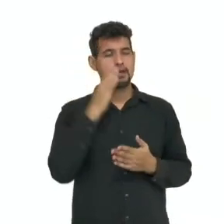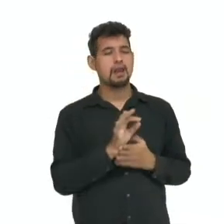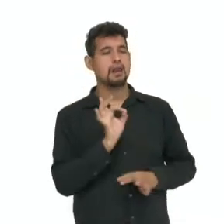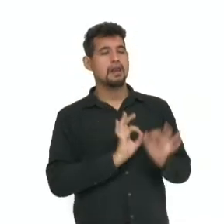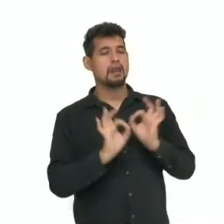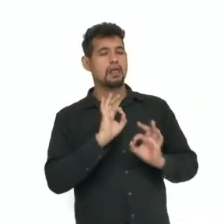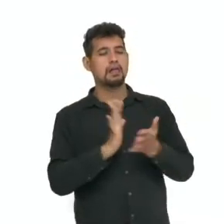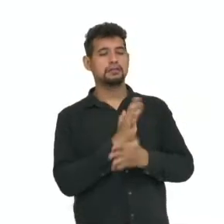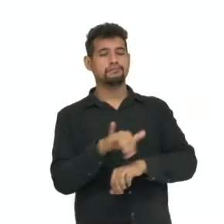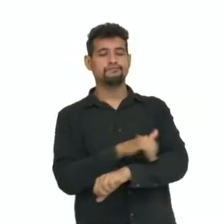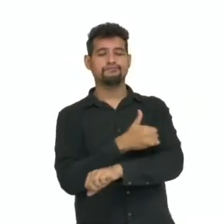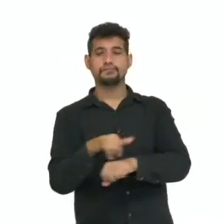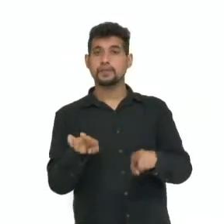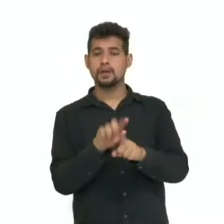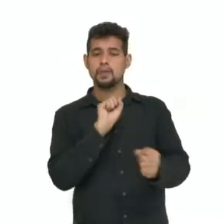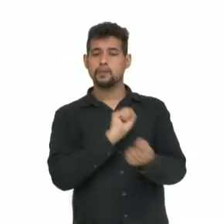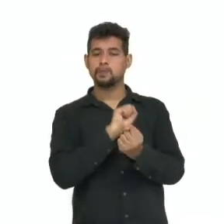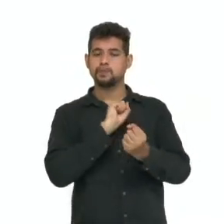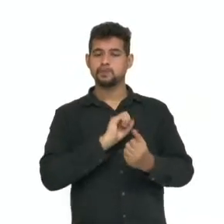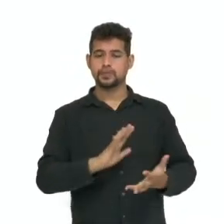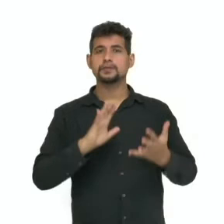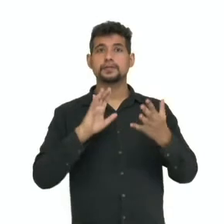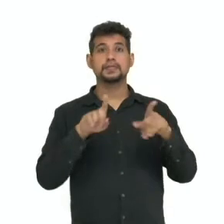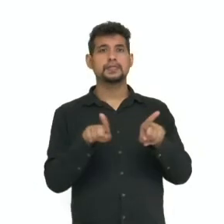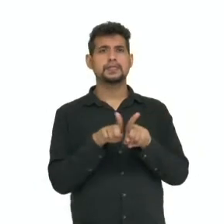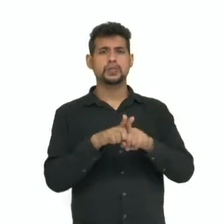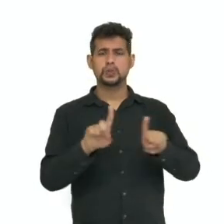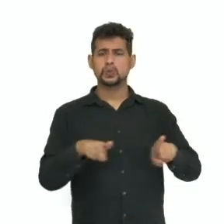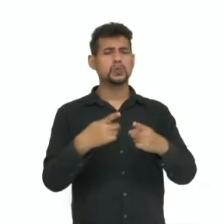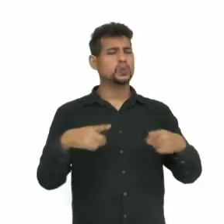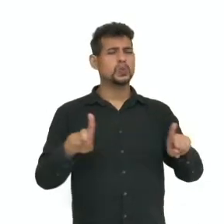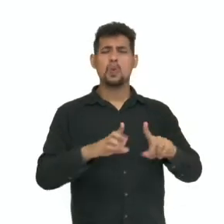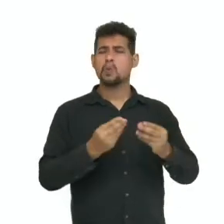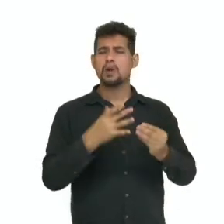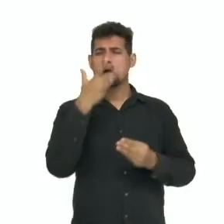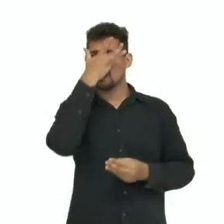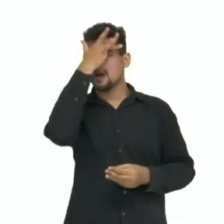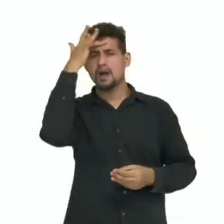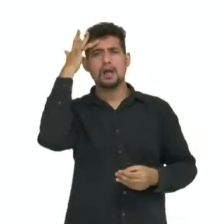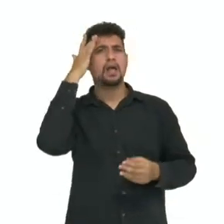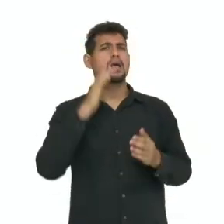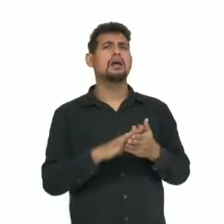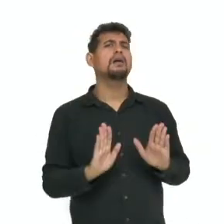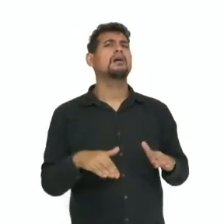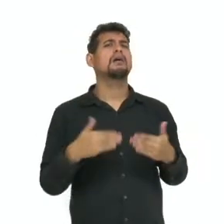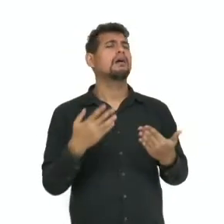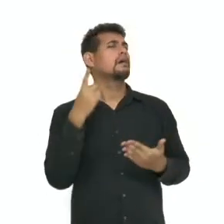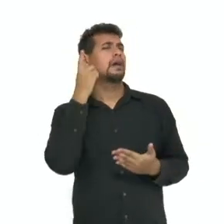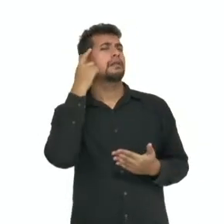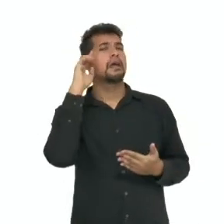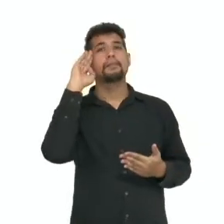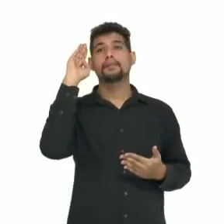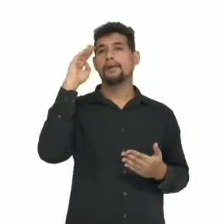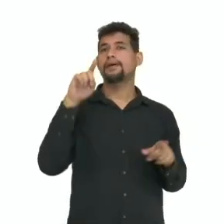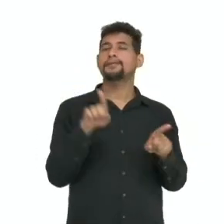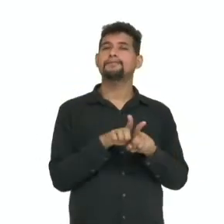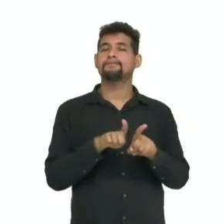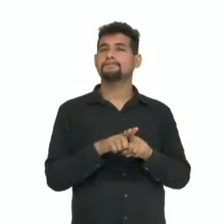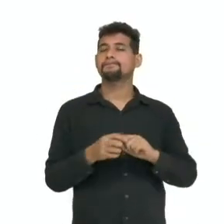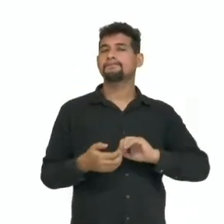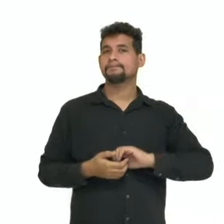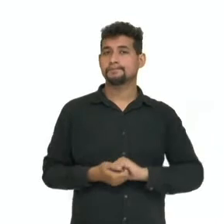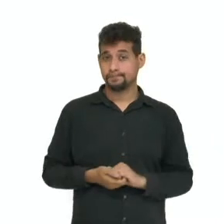um atentado à bomba durante um show com milhares de pessoas. Qual era a mecânica desse